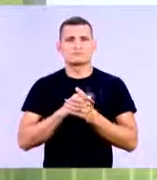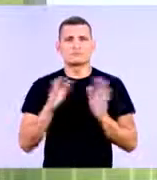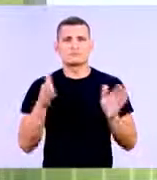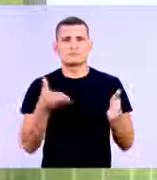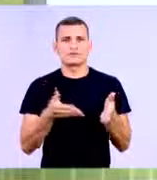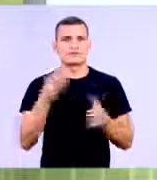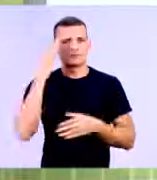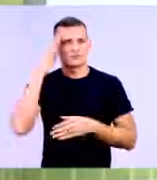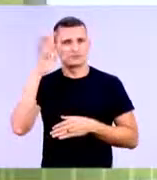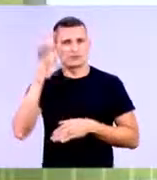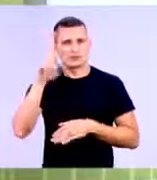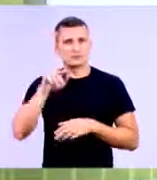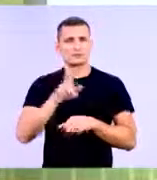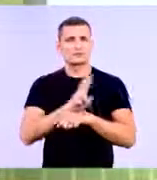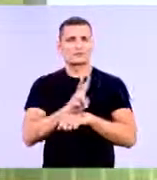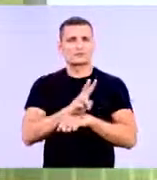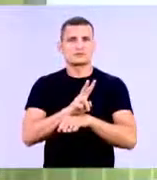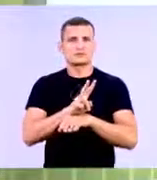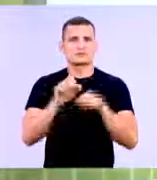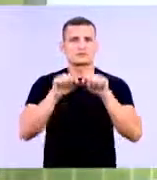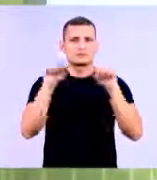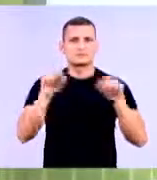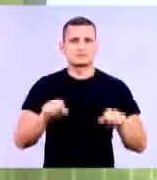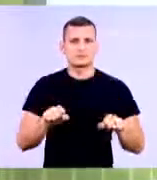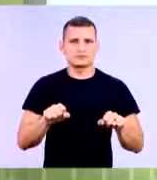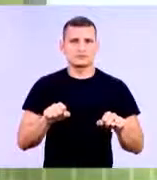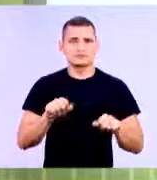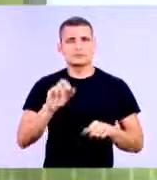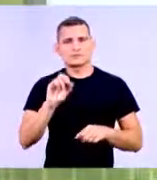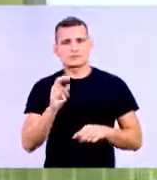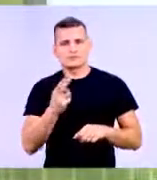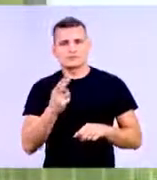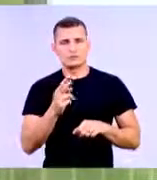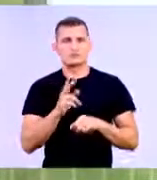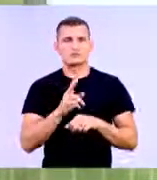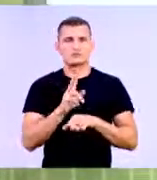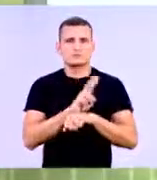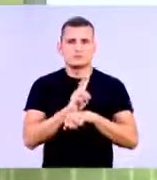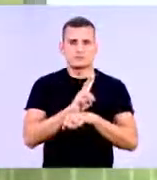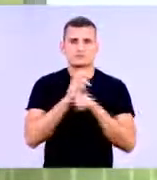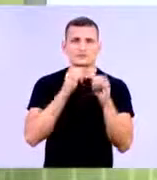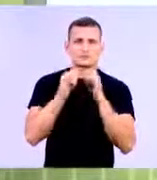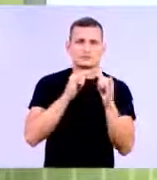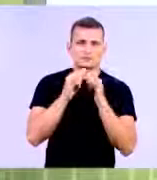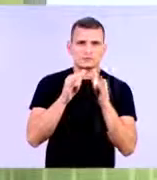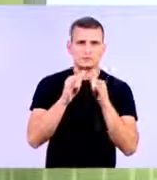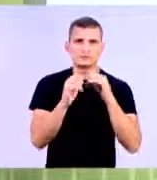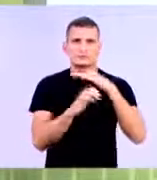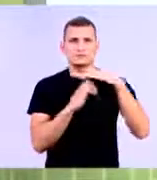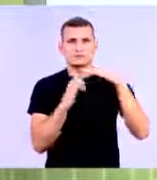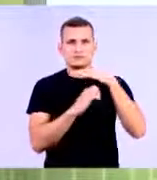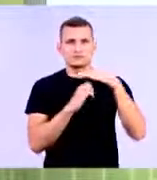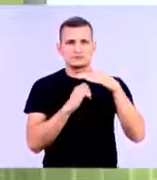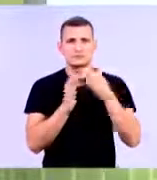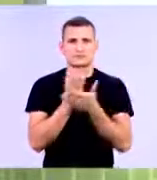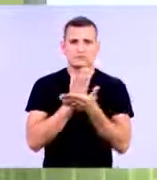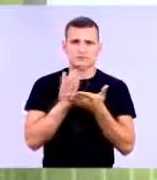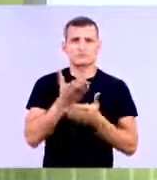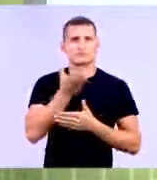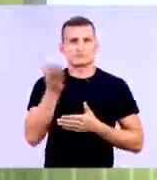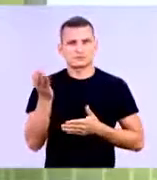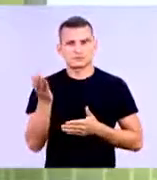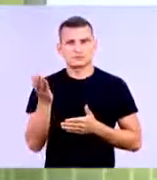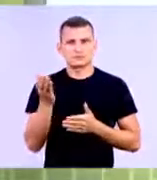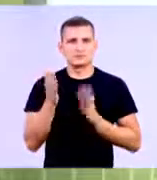é segurança de sistemas ou segurança da informação na empresa? Algum de